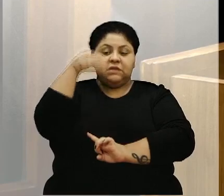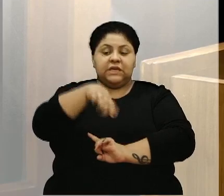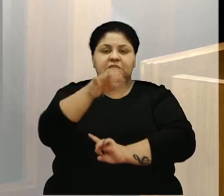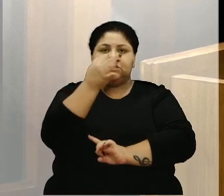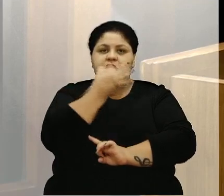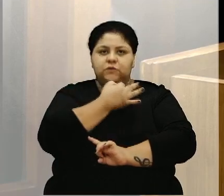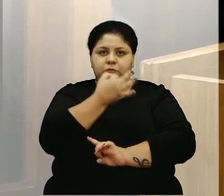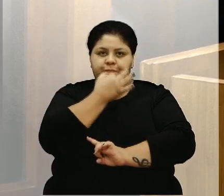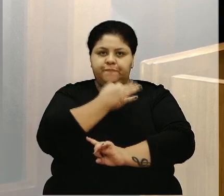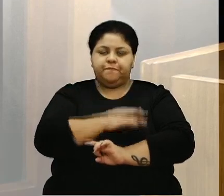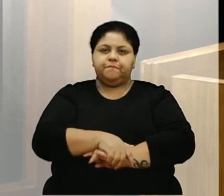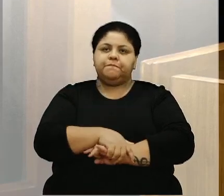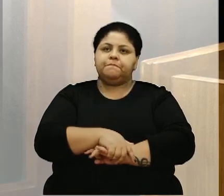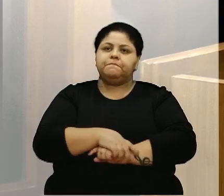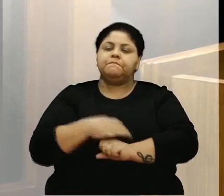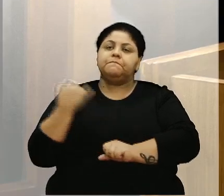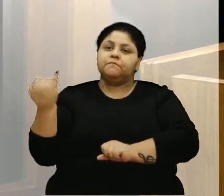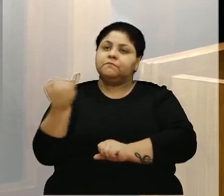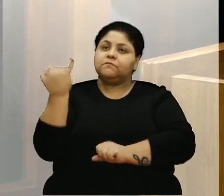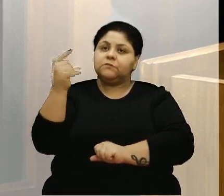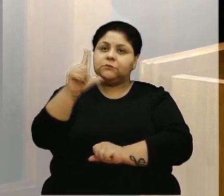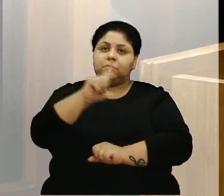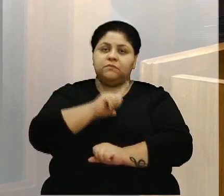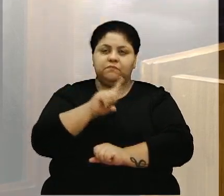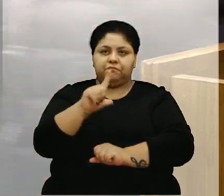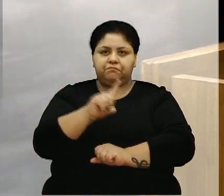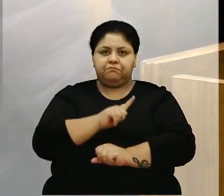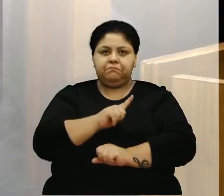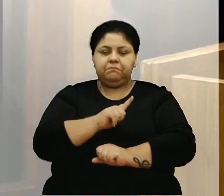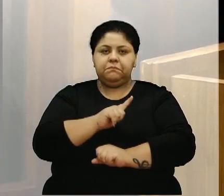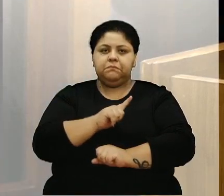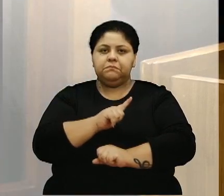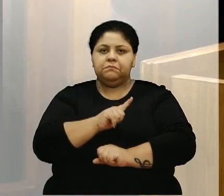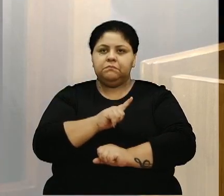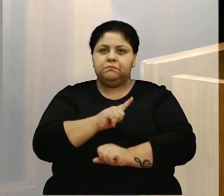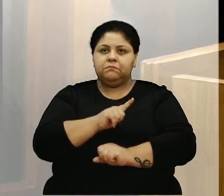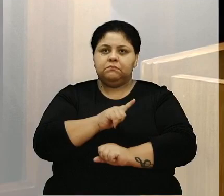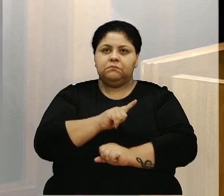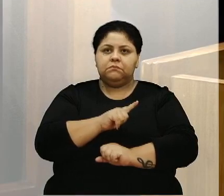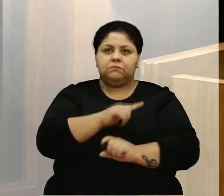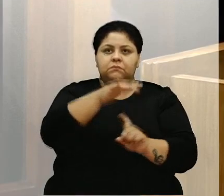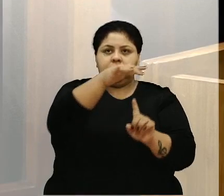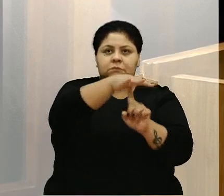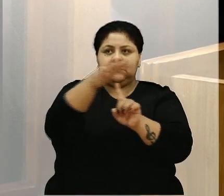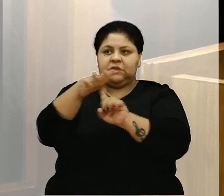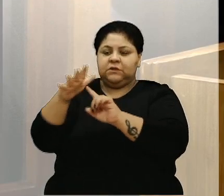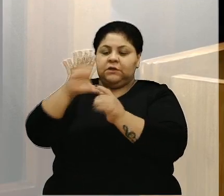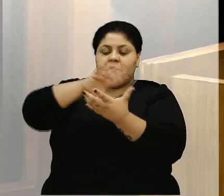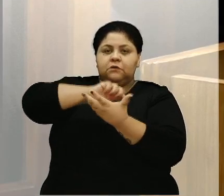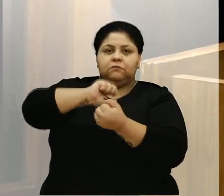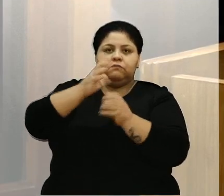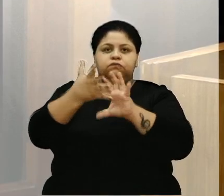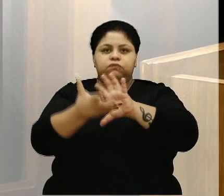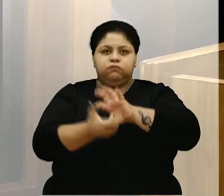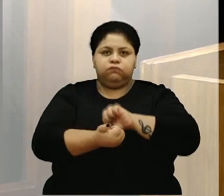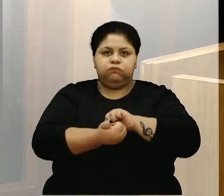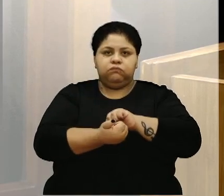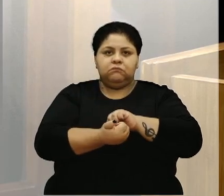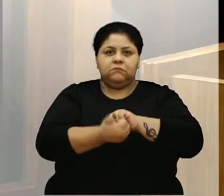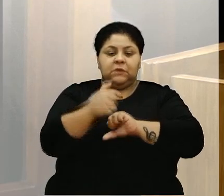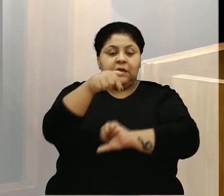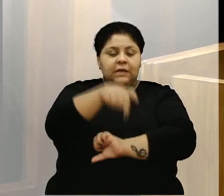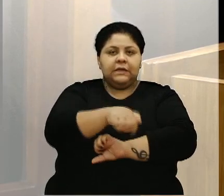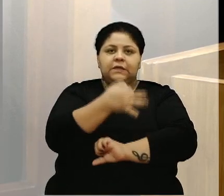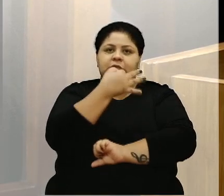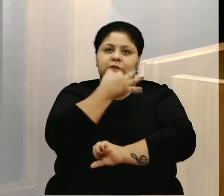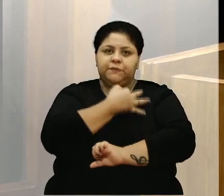Sul. A importância que tem as feiras de artesanato dentro da cidade de Caxias do